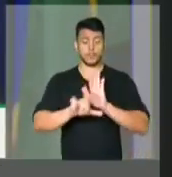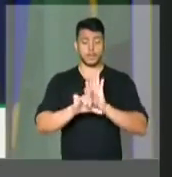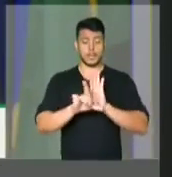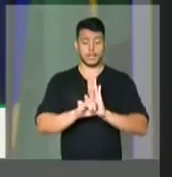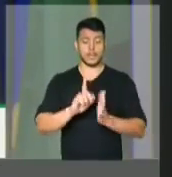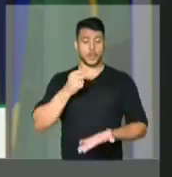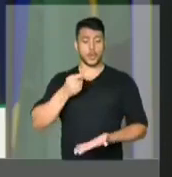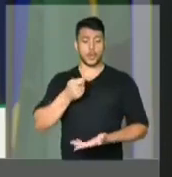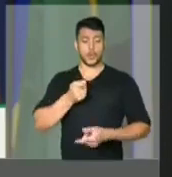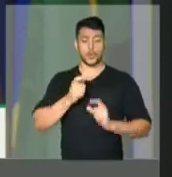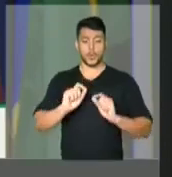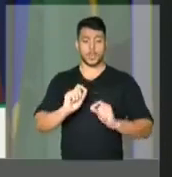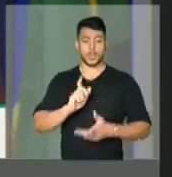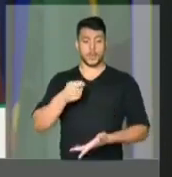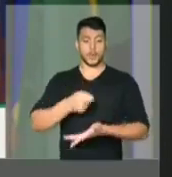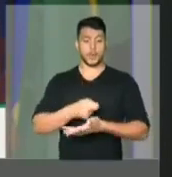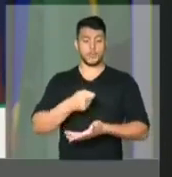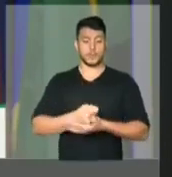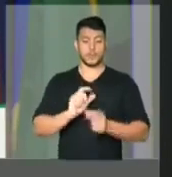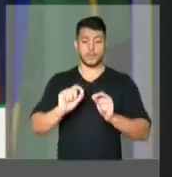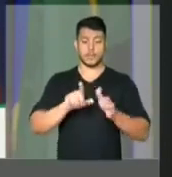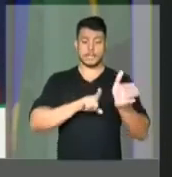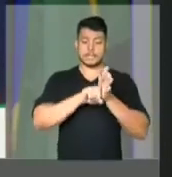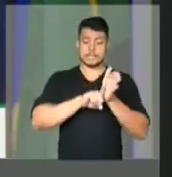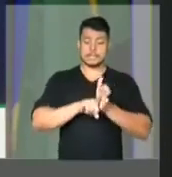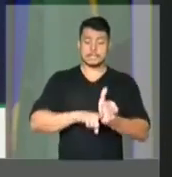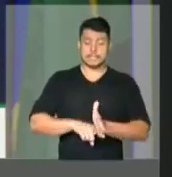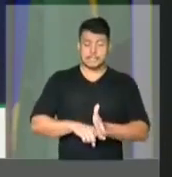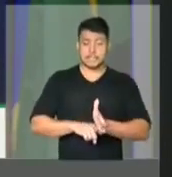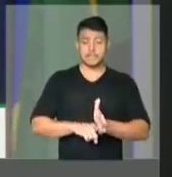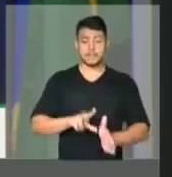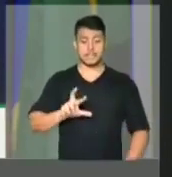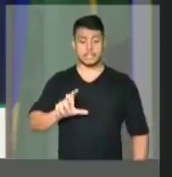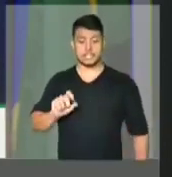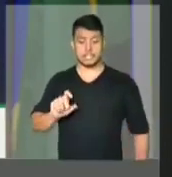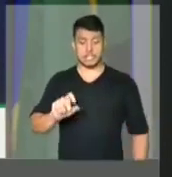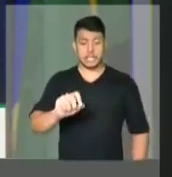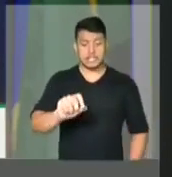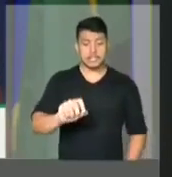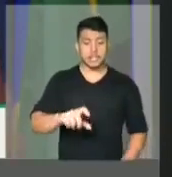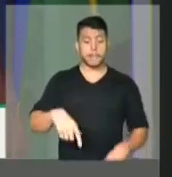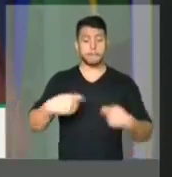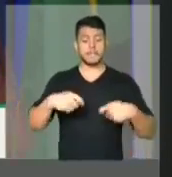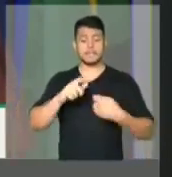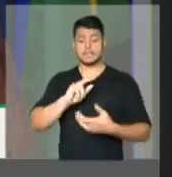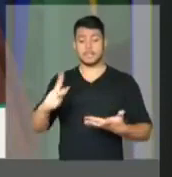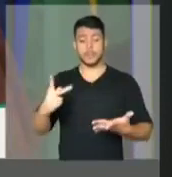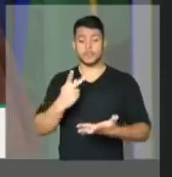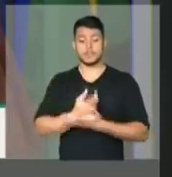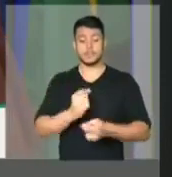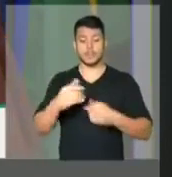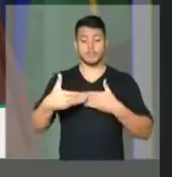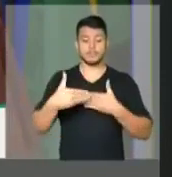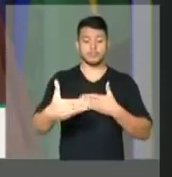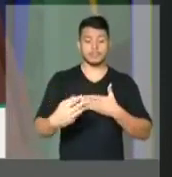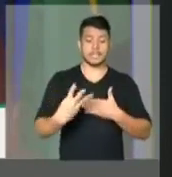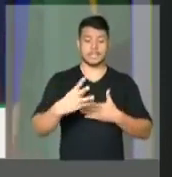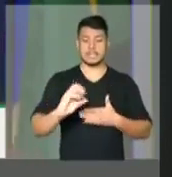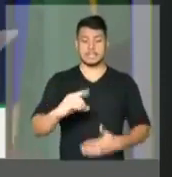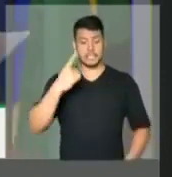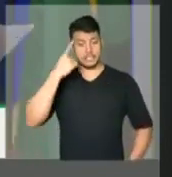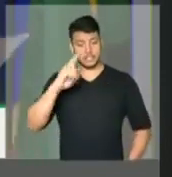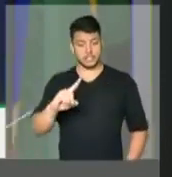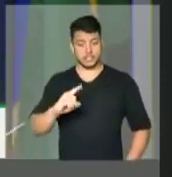os exames sejam realizados em 30 dias quando houver hipótese do câncer. E nós